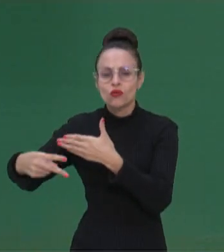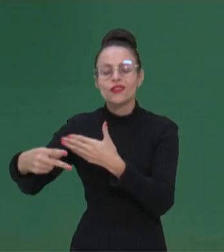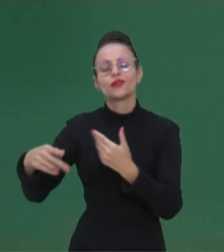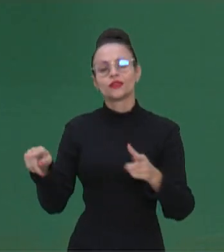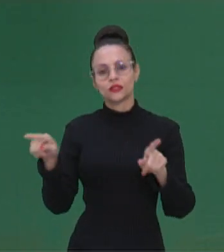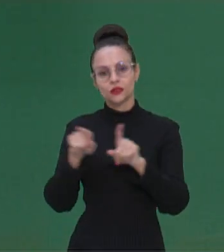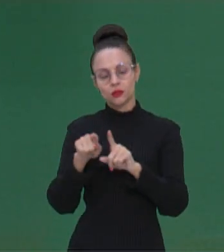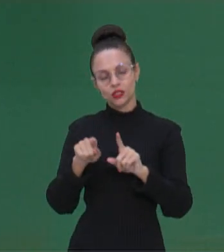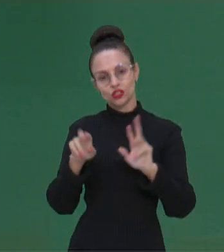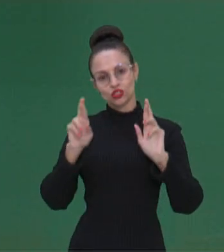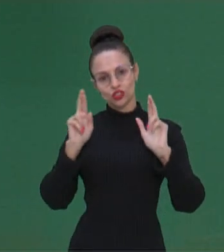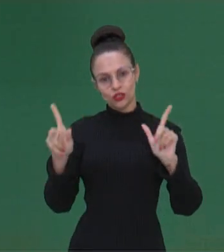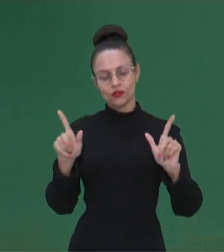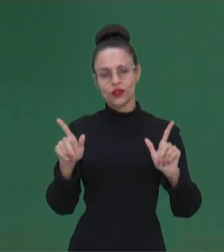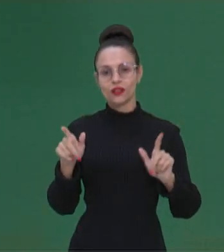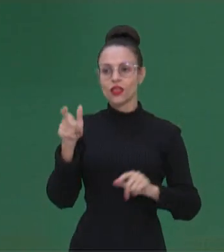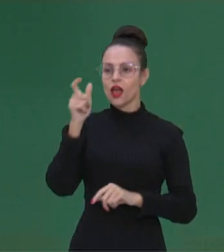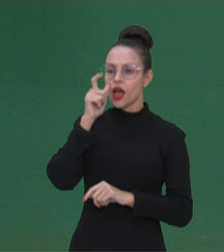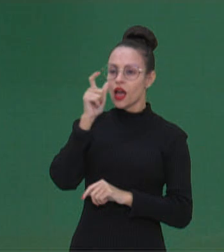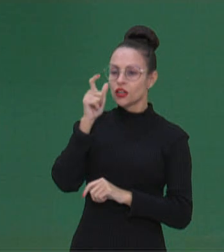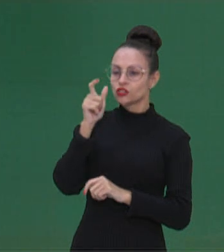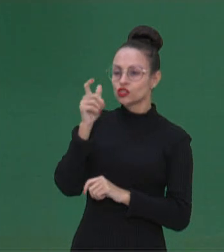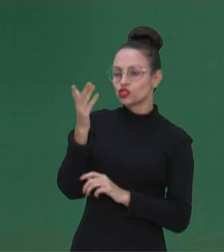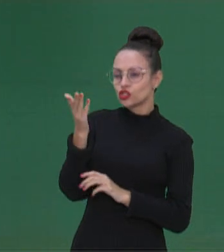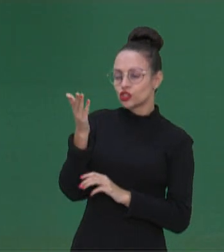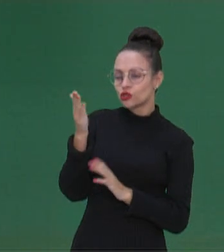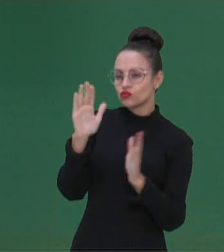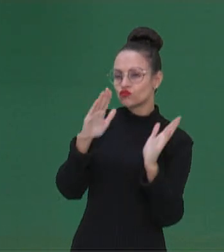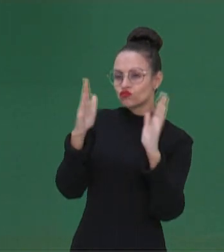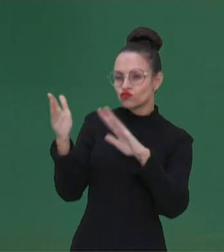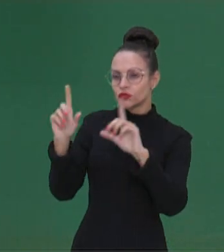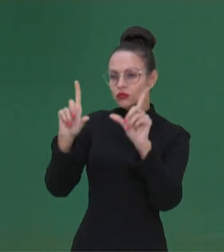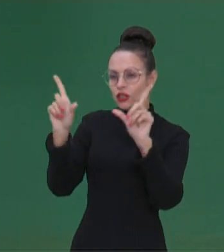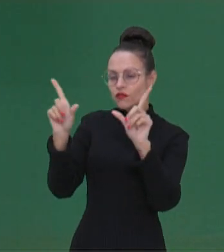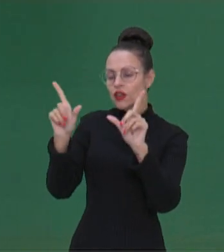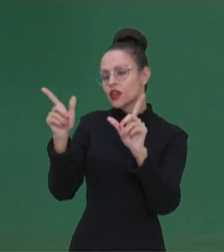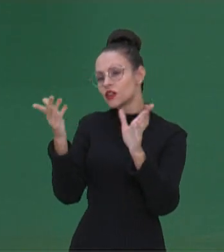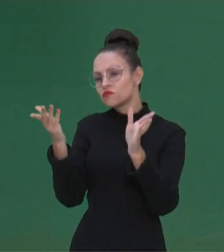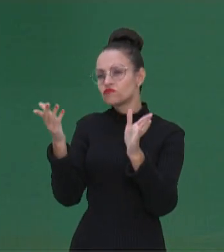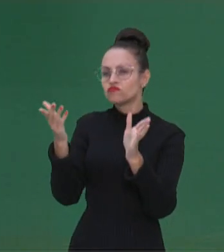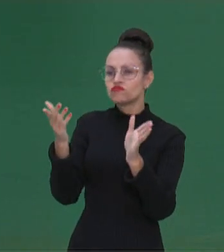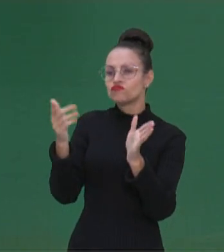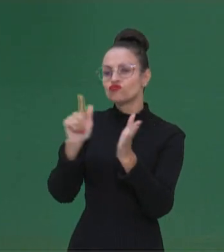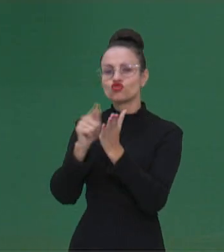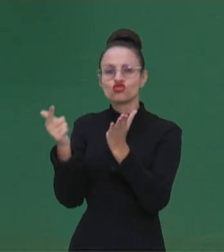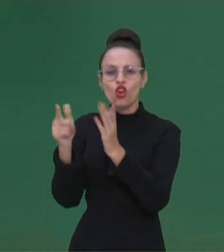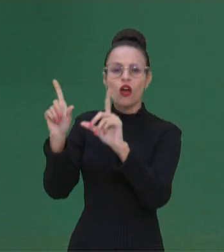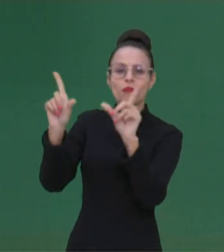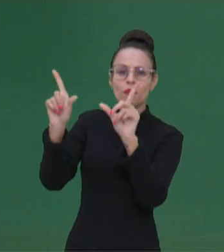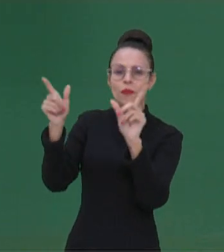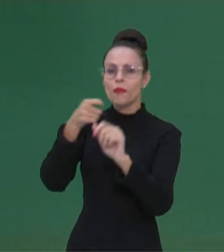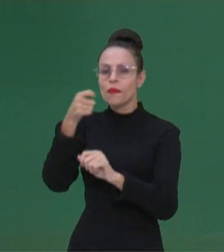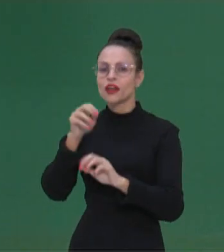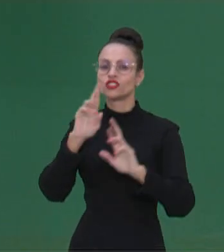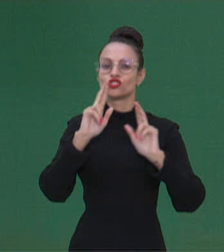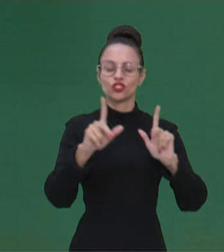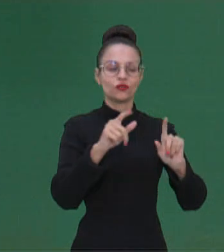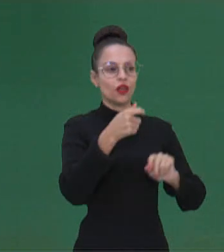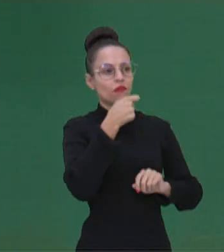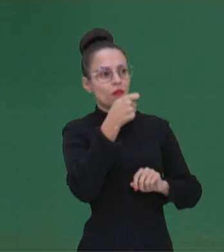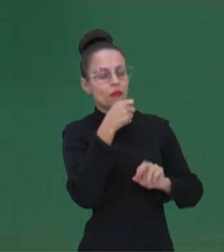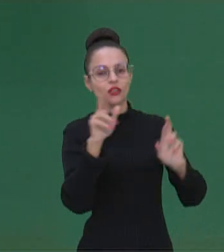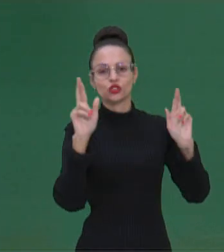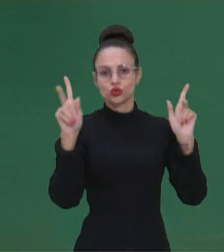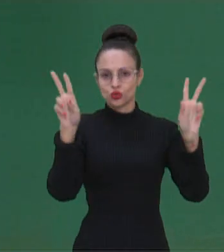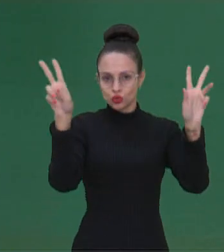você estar assistindo a um jornal e assistindo a um programa que você tenha lá reportagem